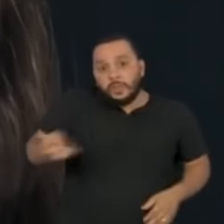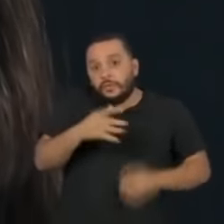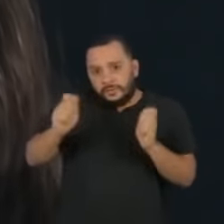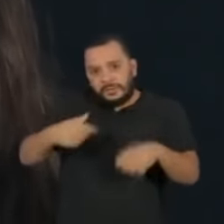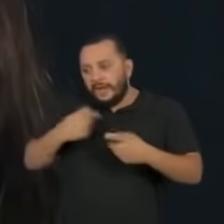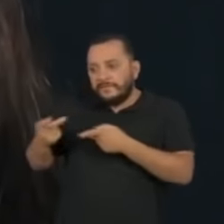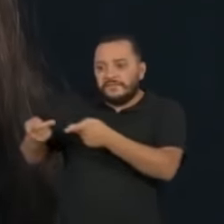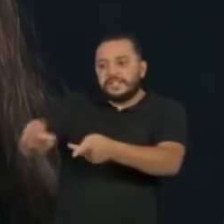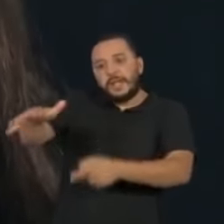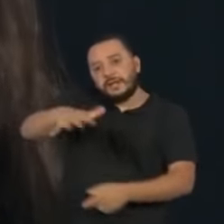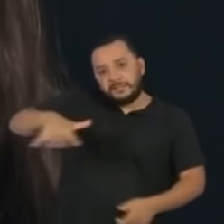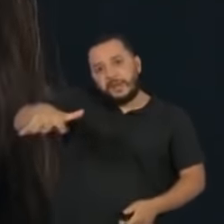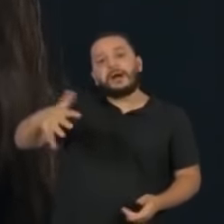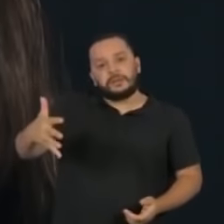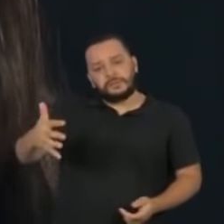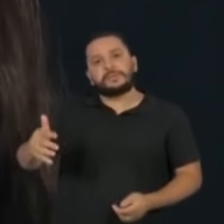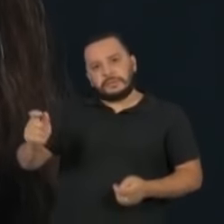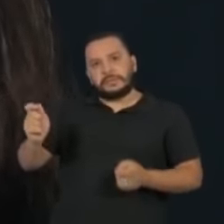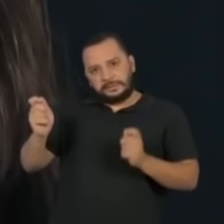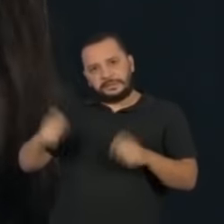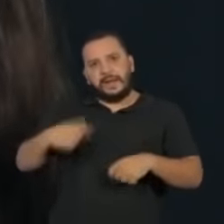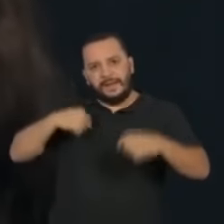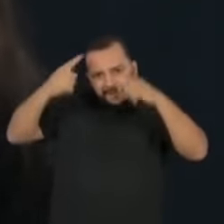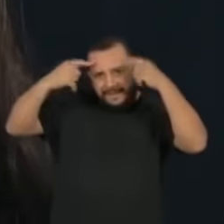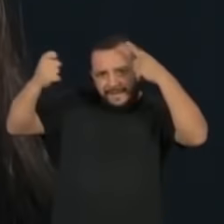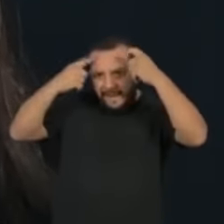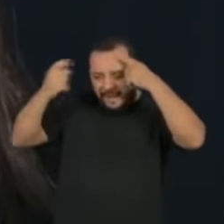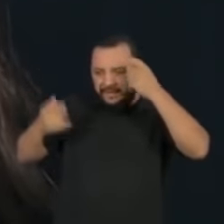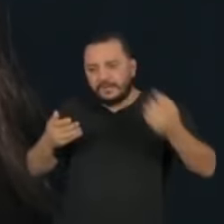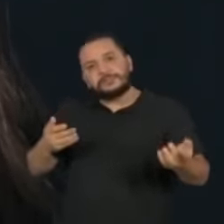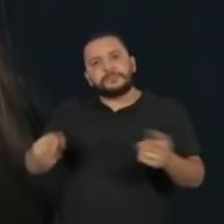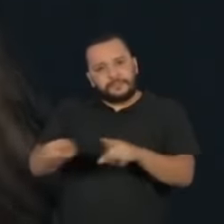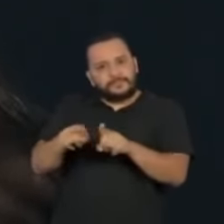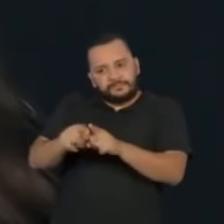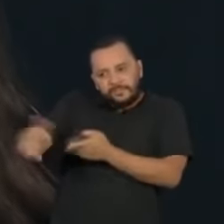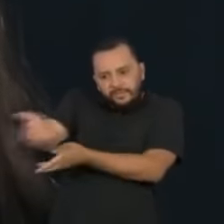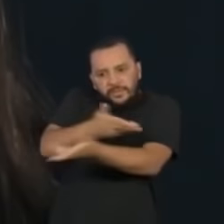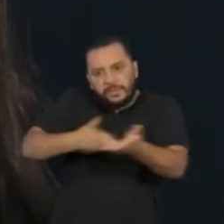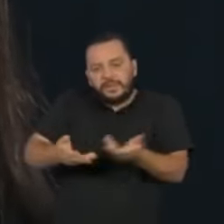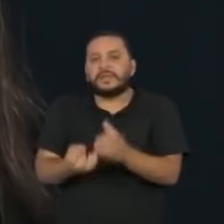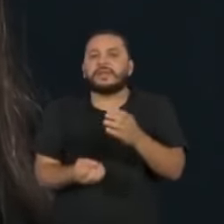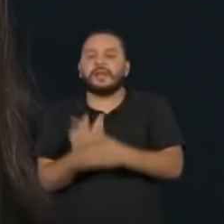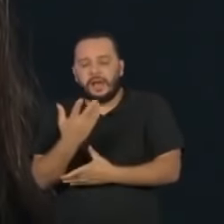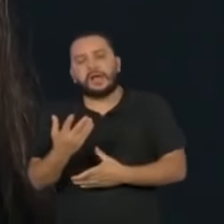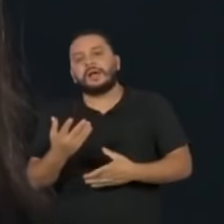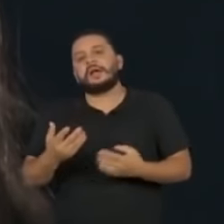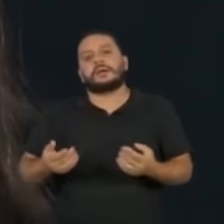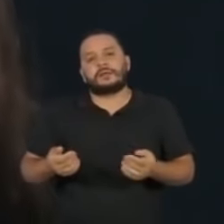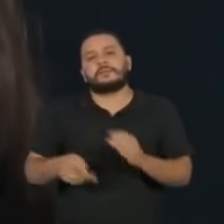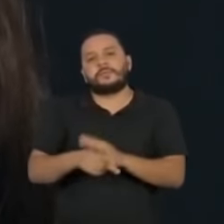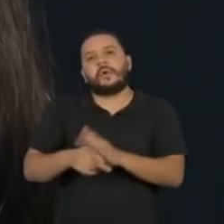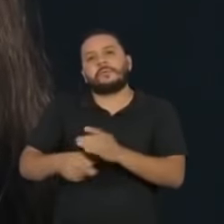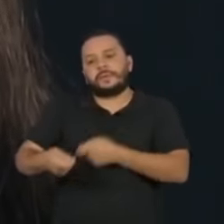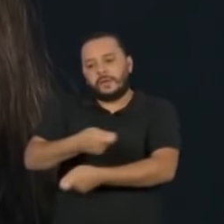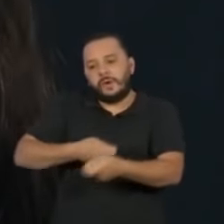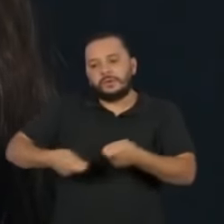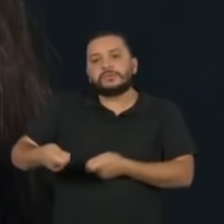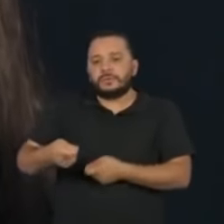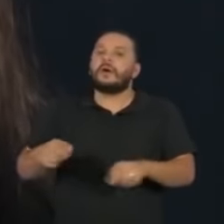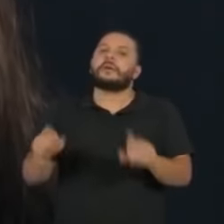esse espaço para aqui ativar as suas ideias, inclusive formalizar o seu negócio. Podem ser artistas e empreendedores individuais